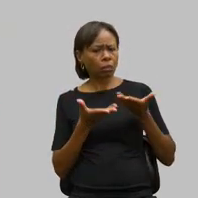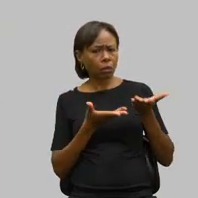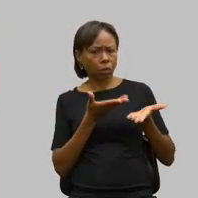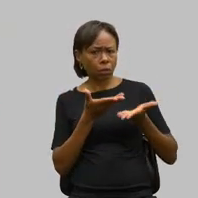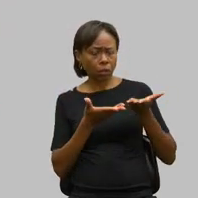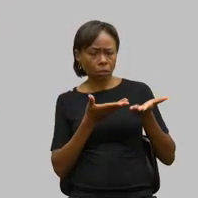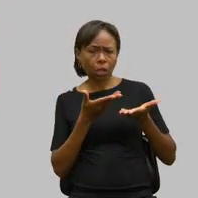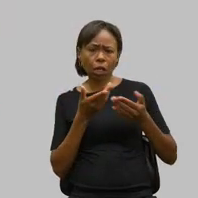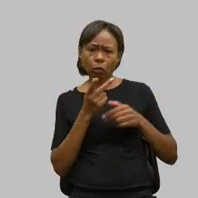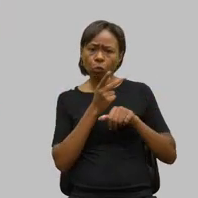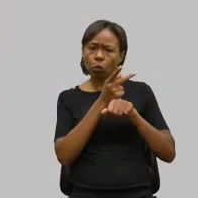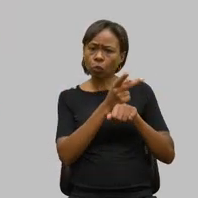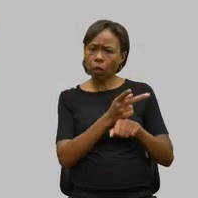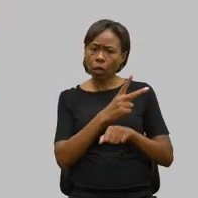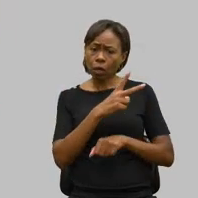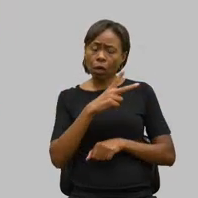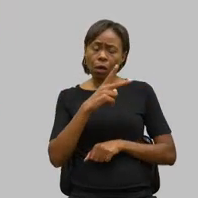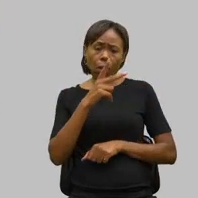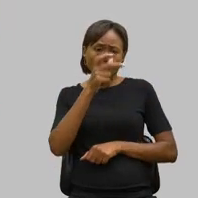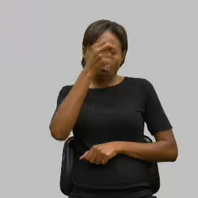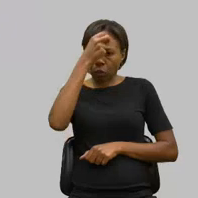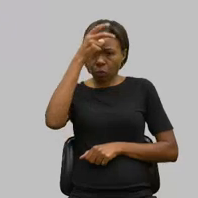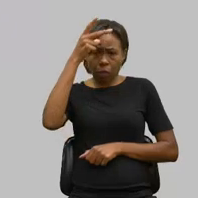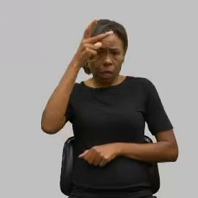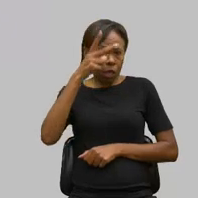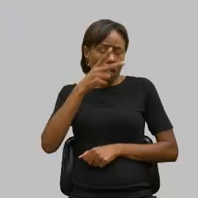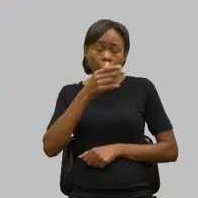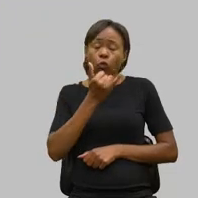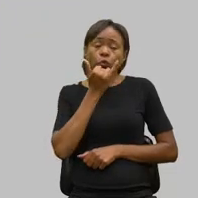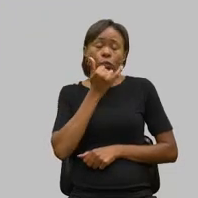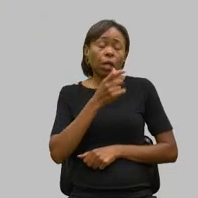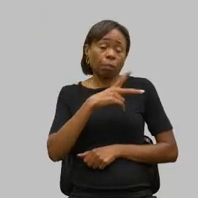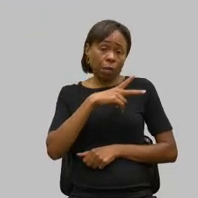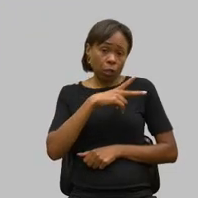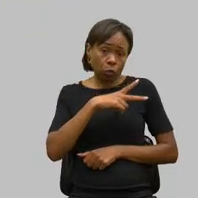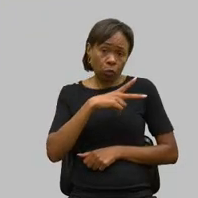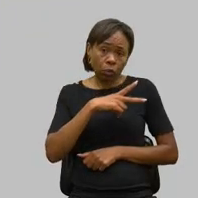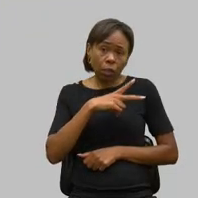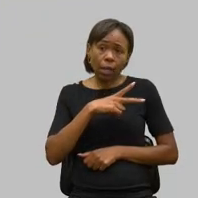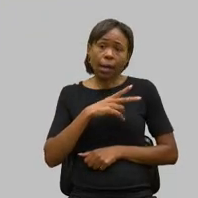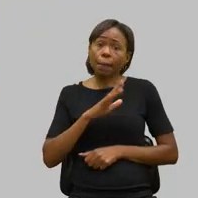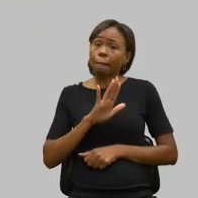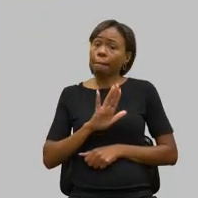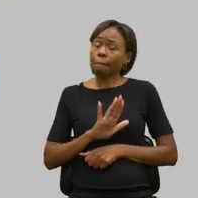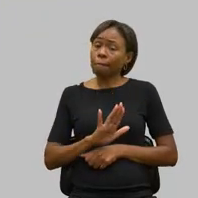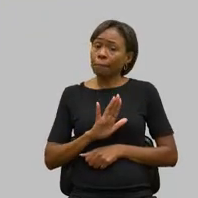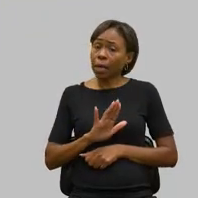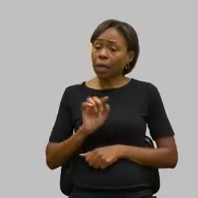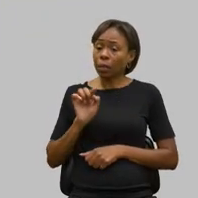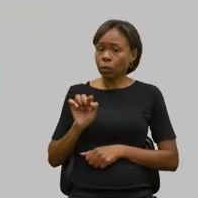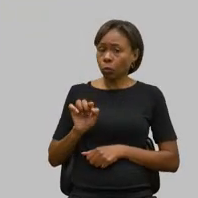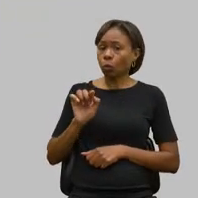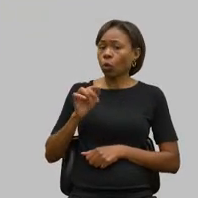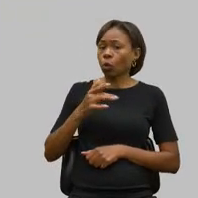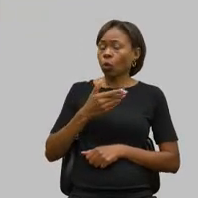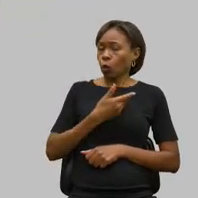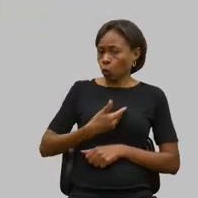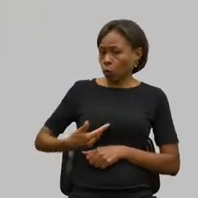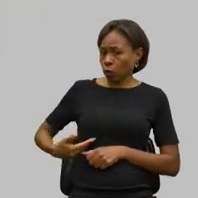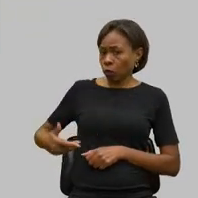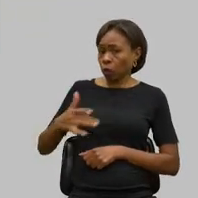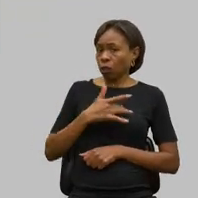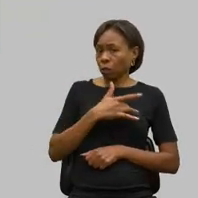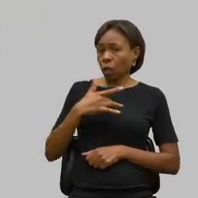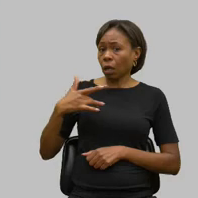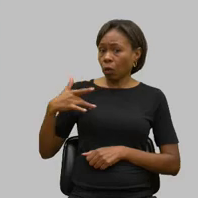hospital, numa clínica privada, e com o melhoramento desse conceito da saúde no setor